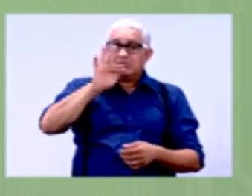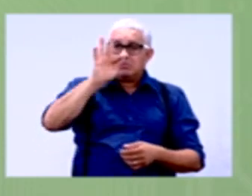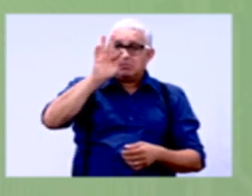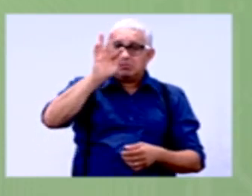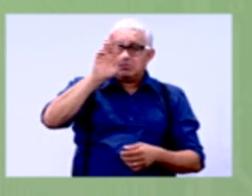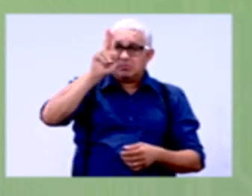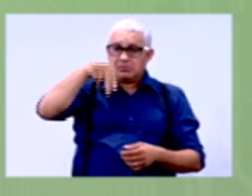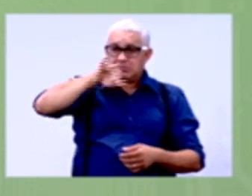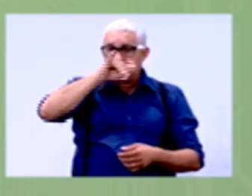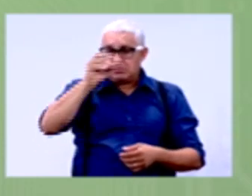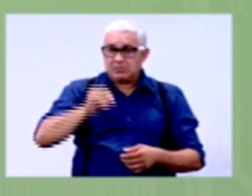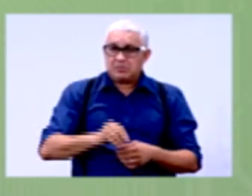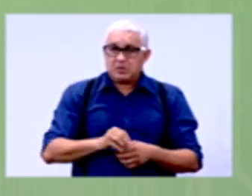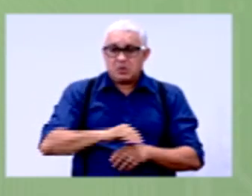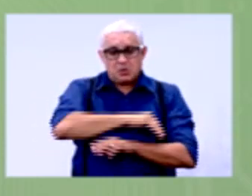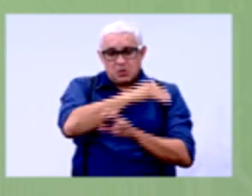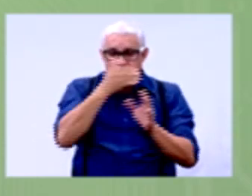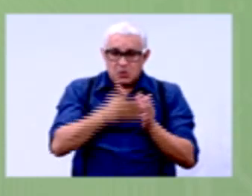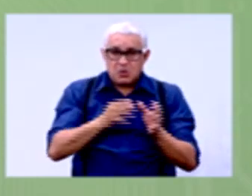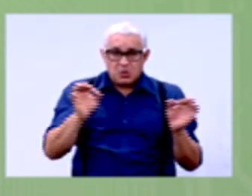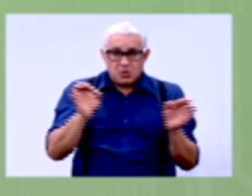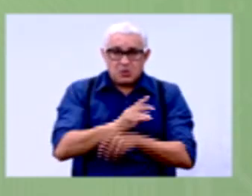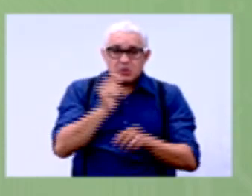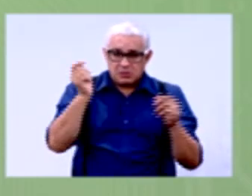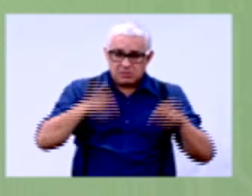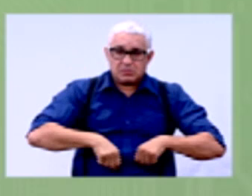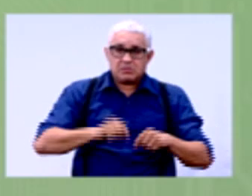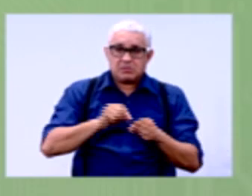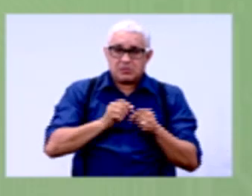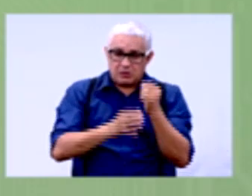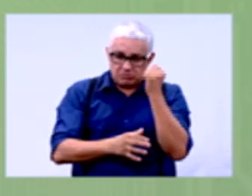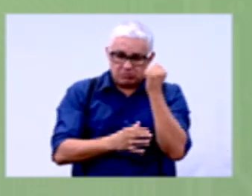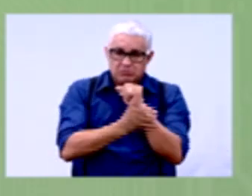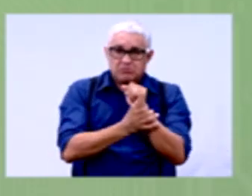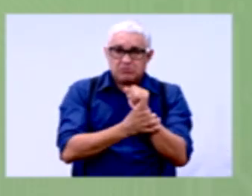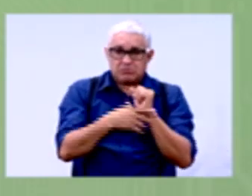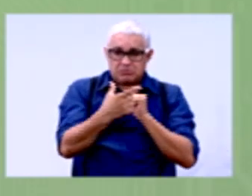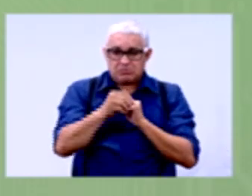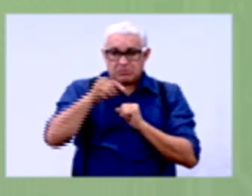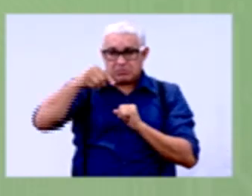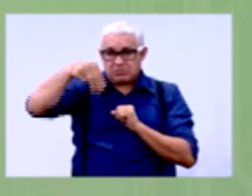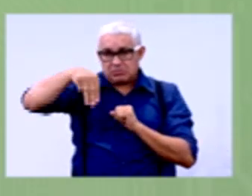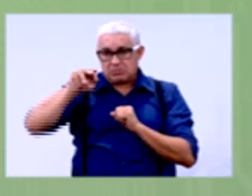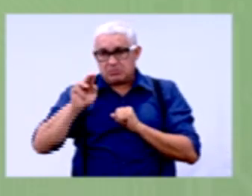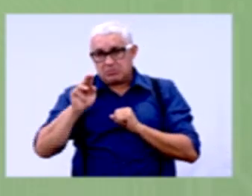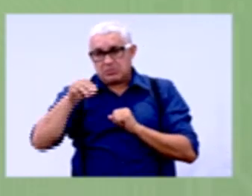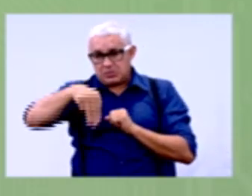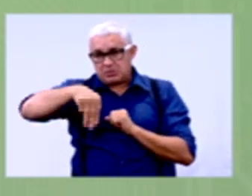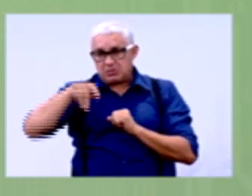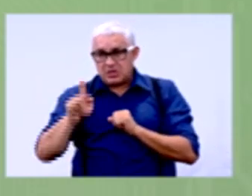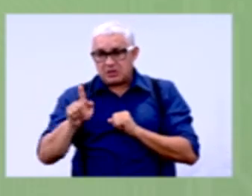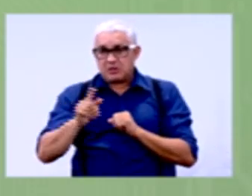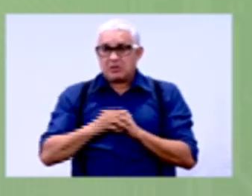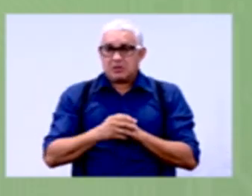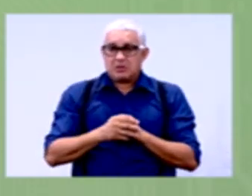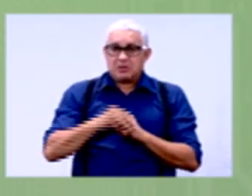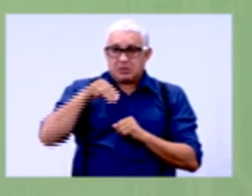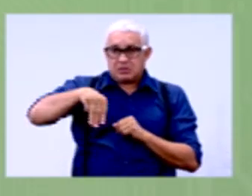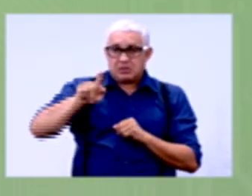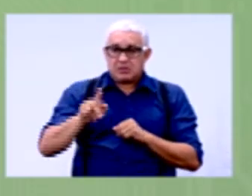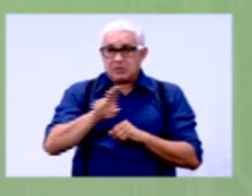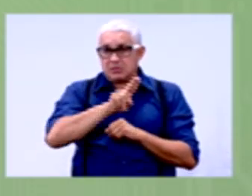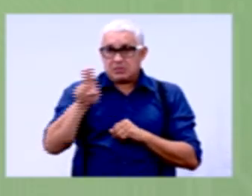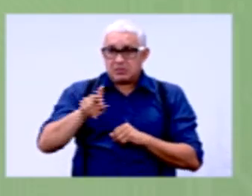e armazena, é possível armazenar seguramente esses 20 megas que a gente acabou de falar, ela se